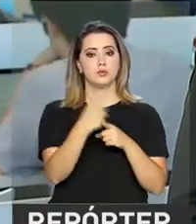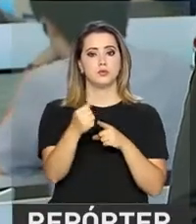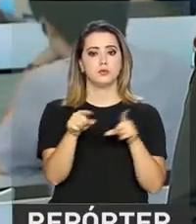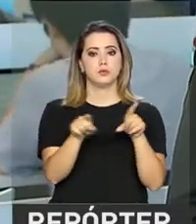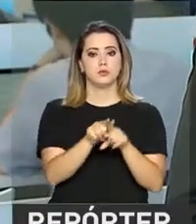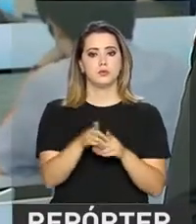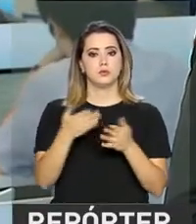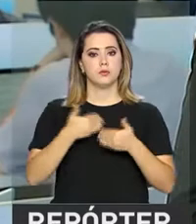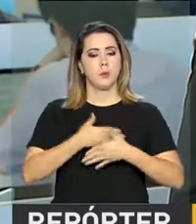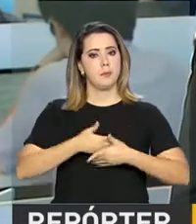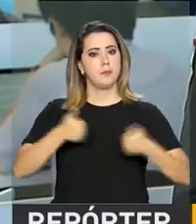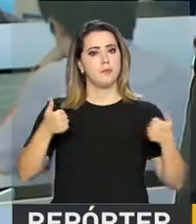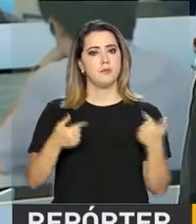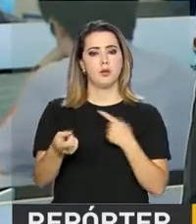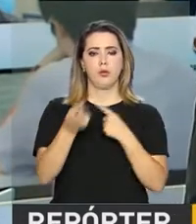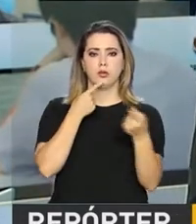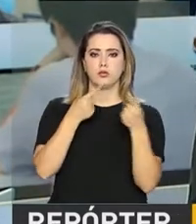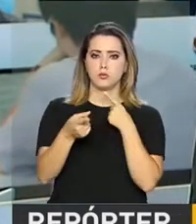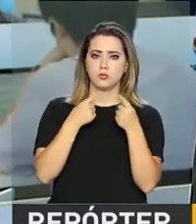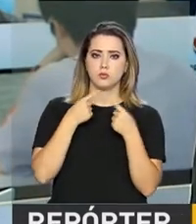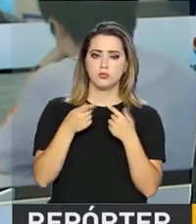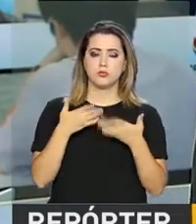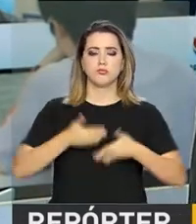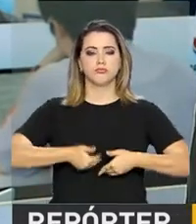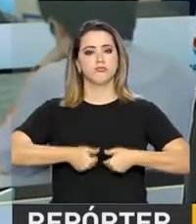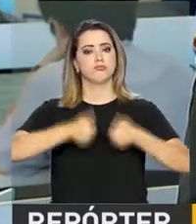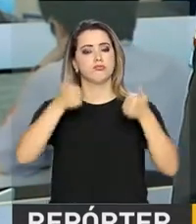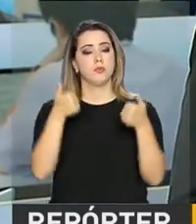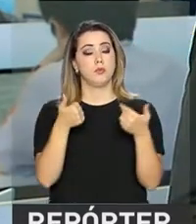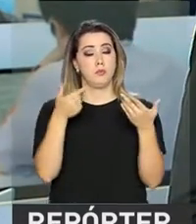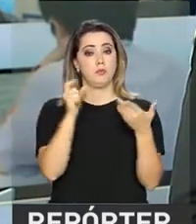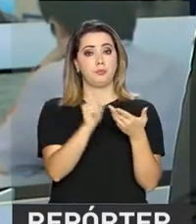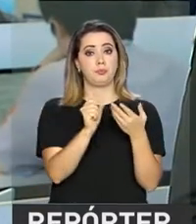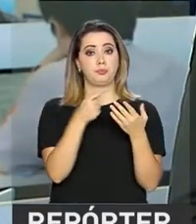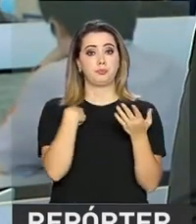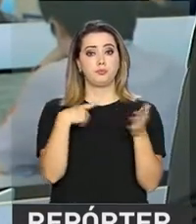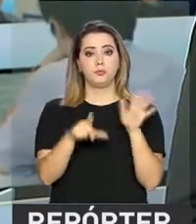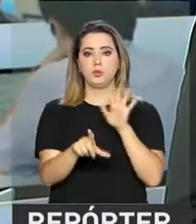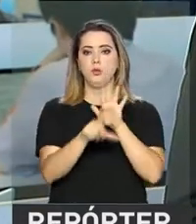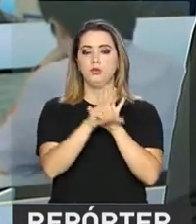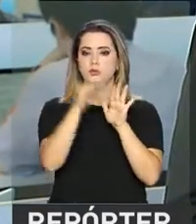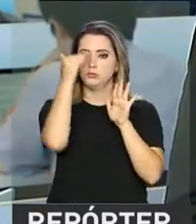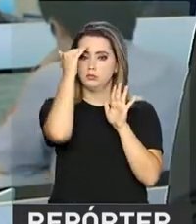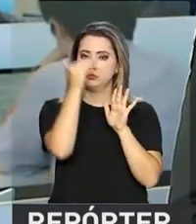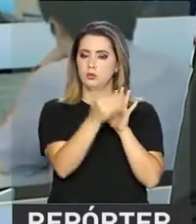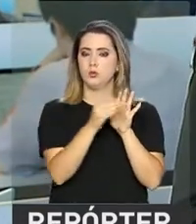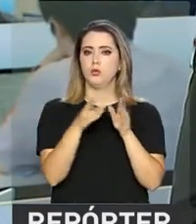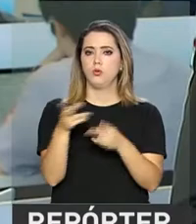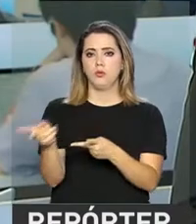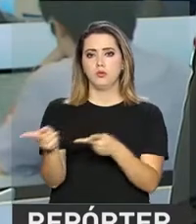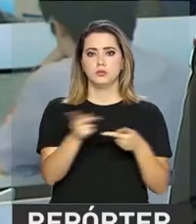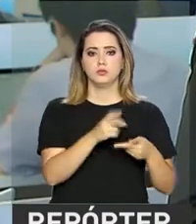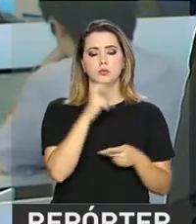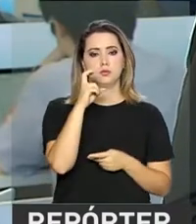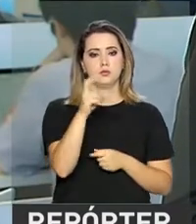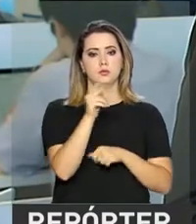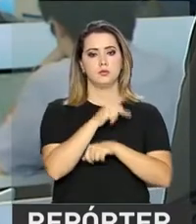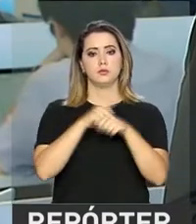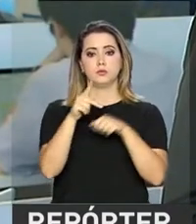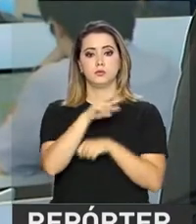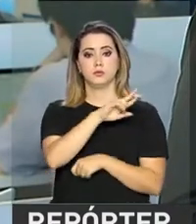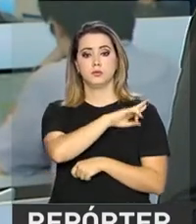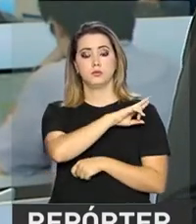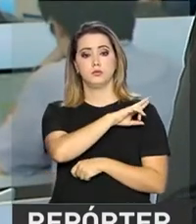as discussões e buscar a maior legitimidade possível. Foi por isso que o BRICS convidou 5 países para representar